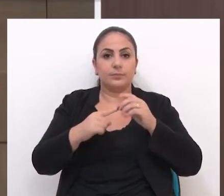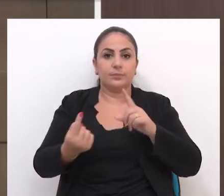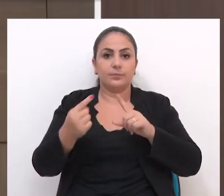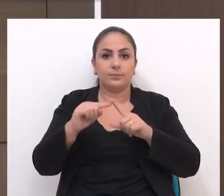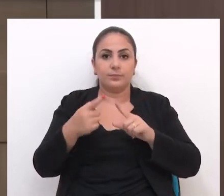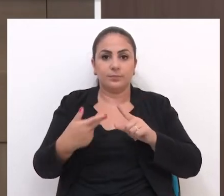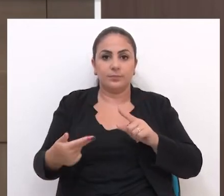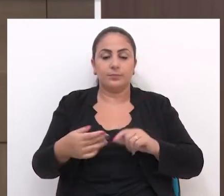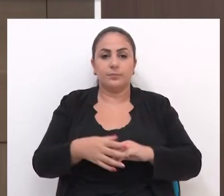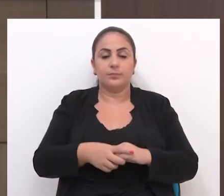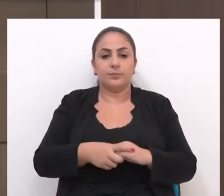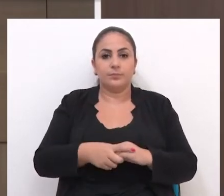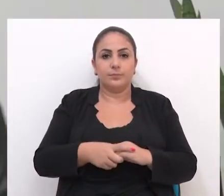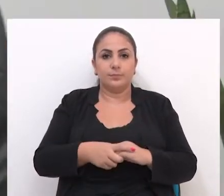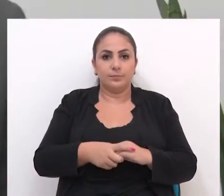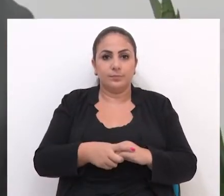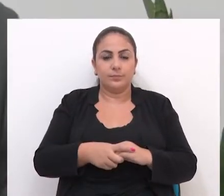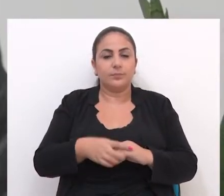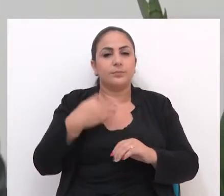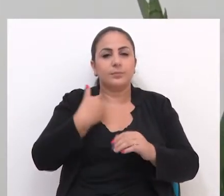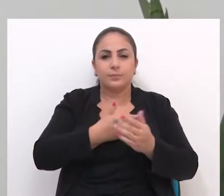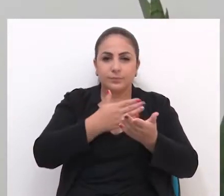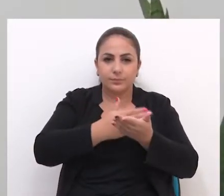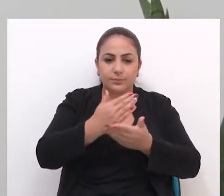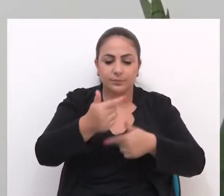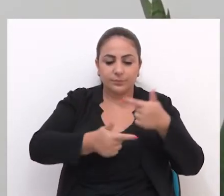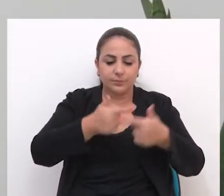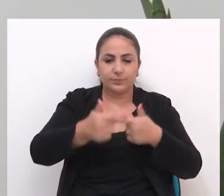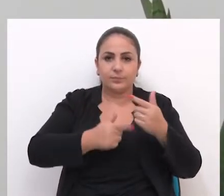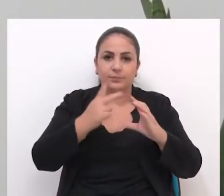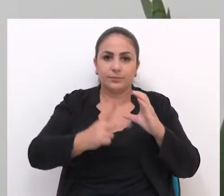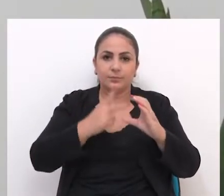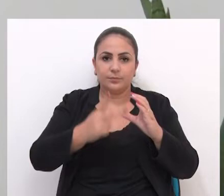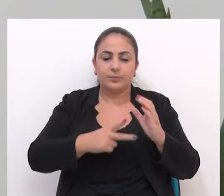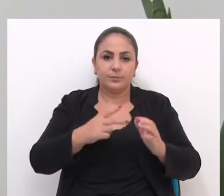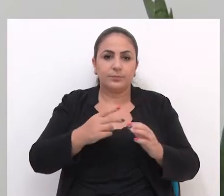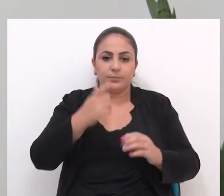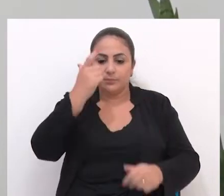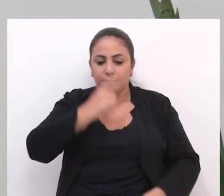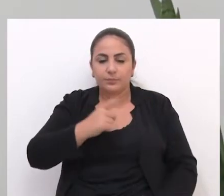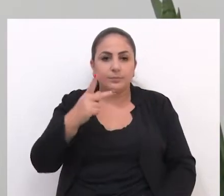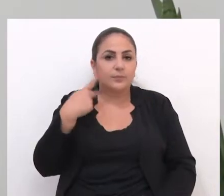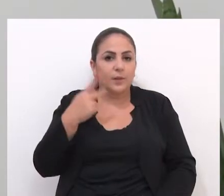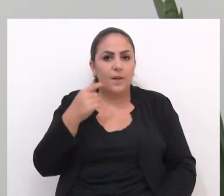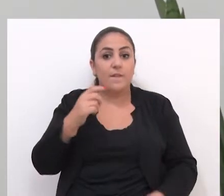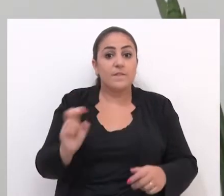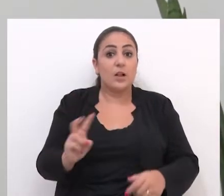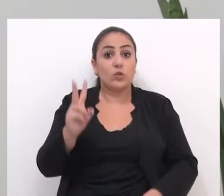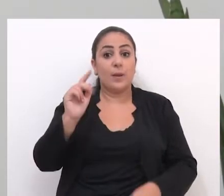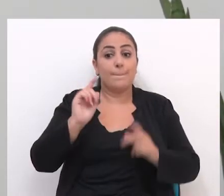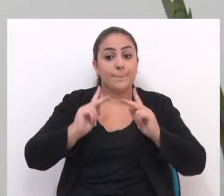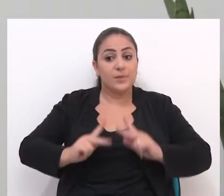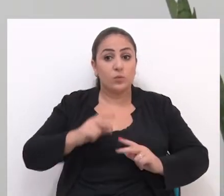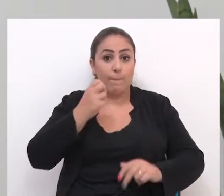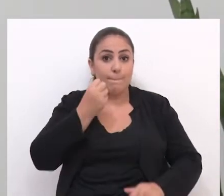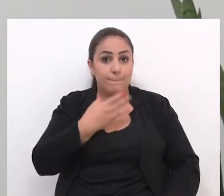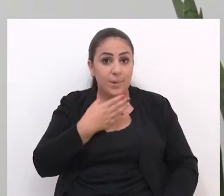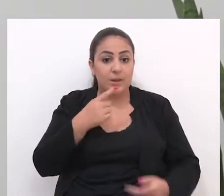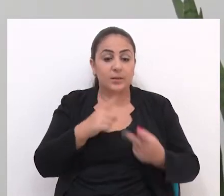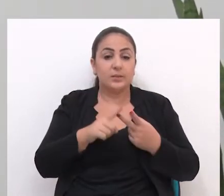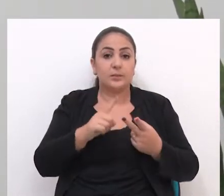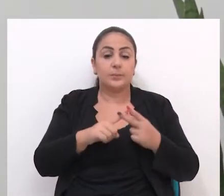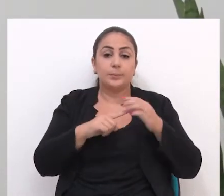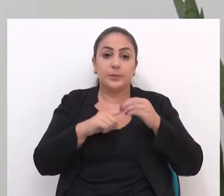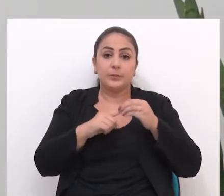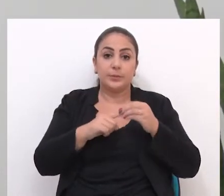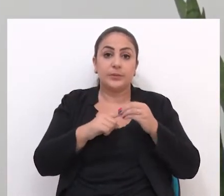suas prioridades. A gente, desde quando começou os trabalhos aqui na Câmara como vereador, é valorizar pessoas de bem e